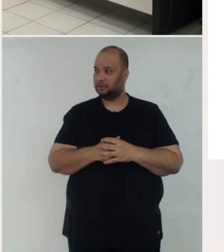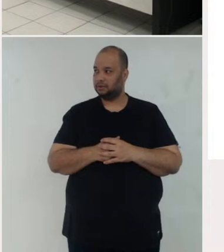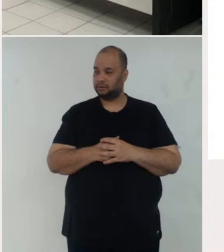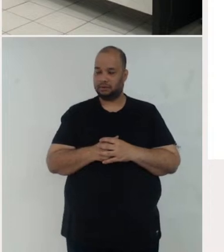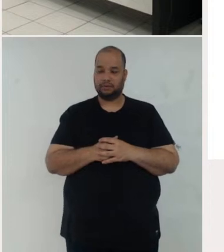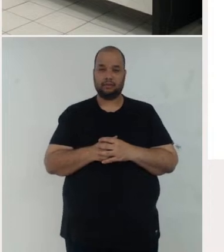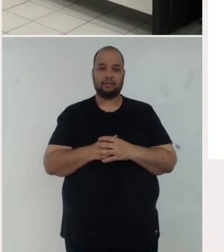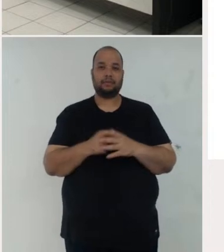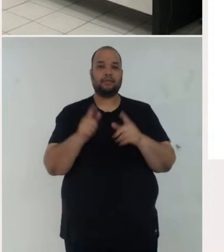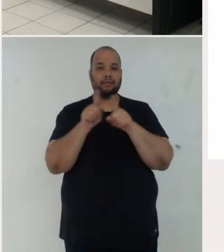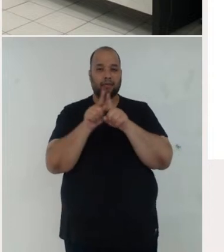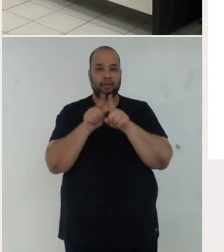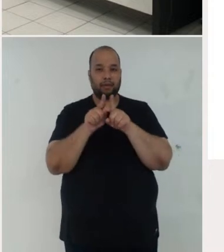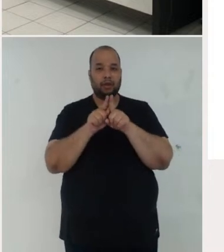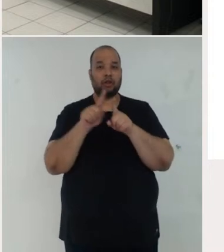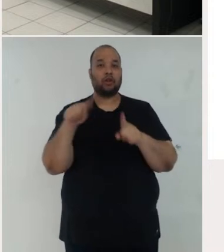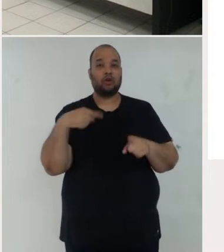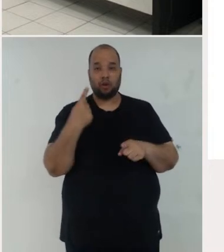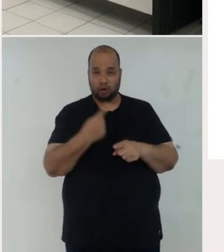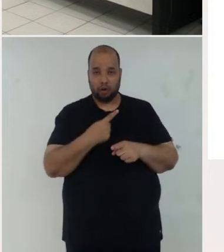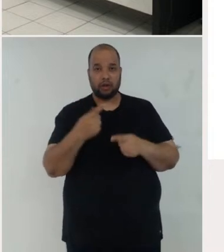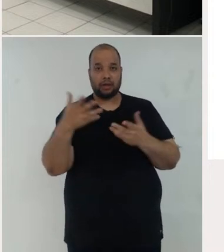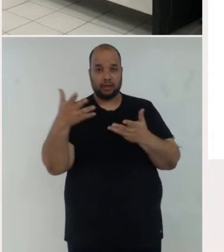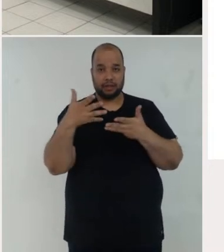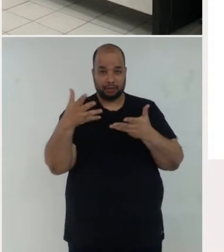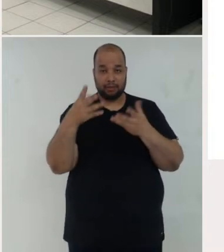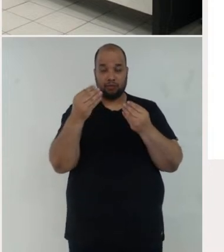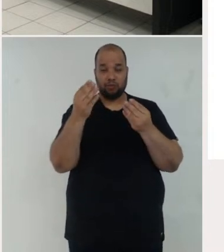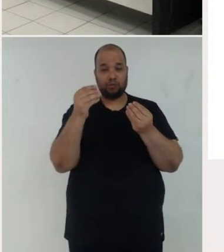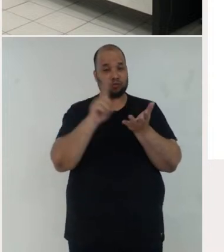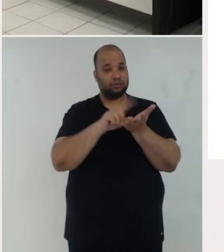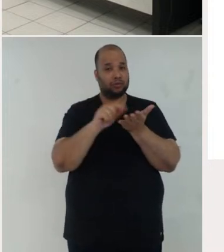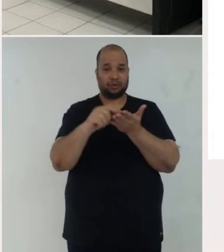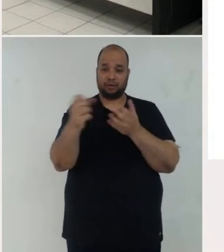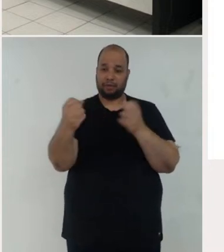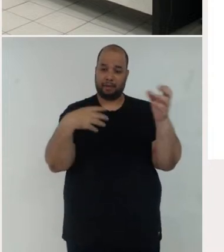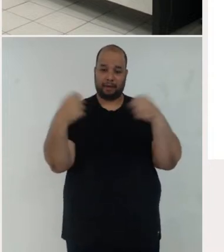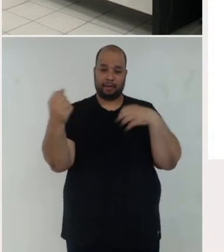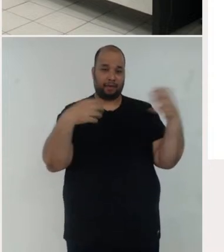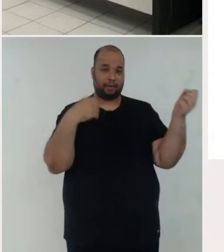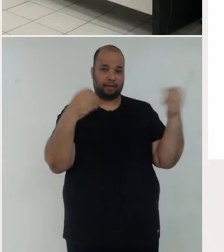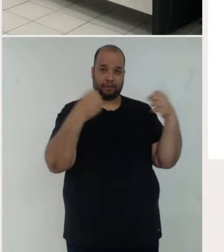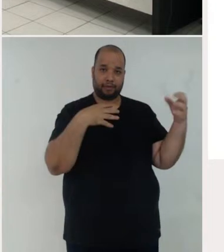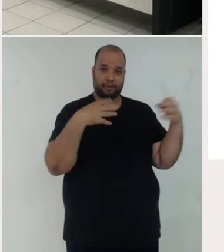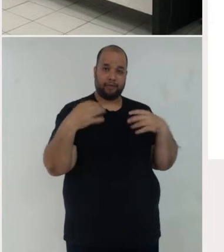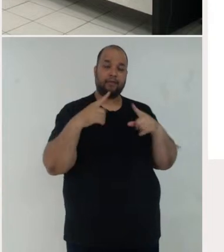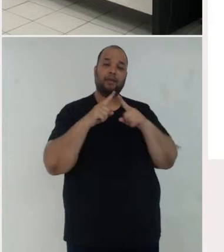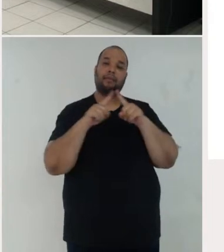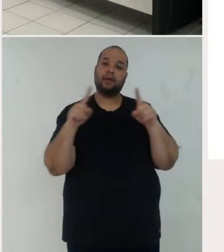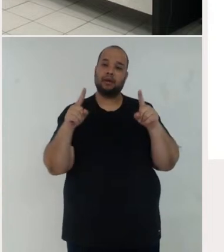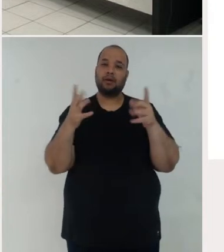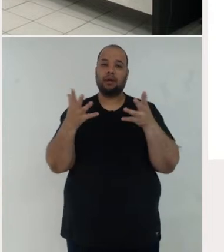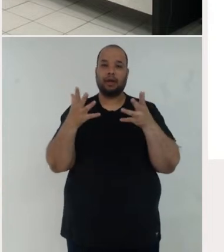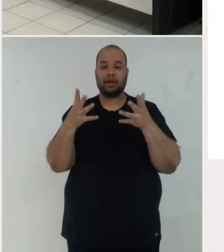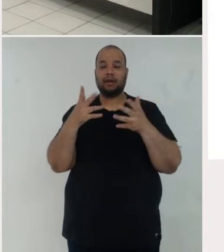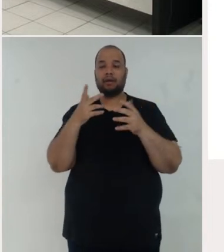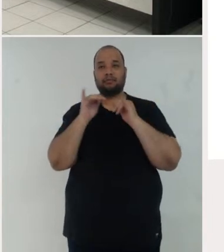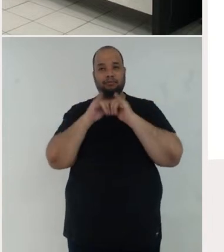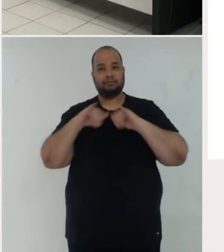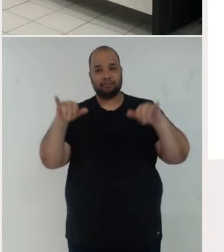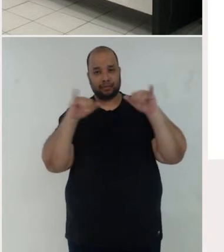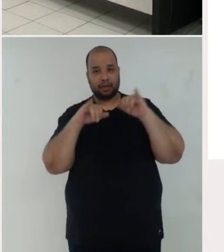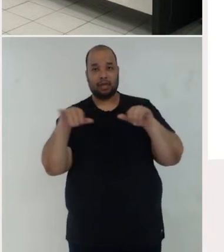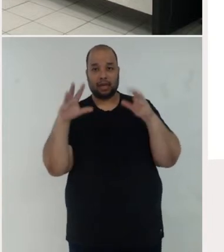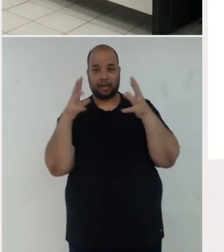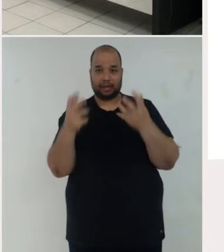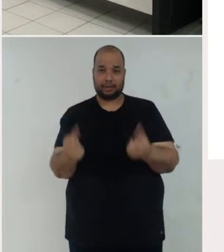a gente recebeu uma demanda enorme de artigos, tá? Mas eu queria falar que a taxa de